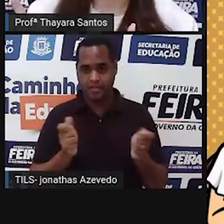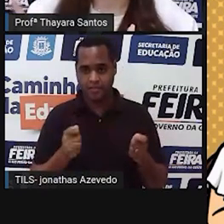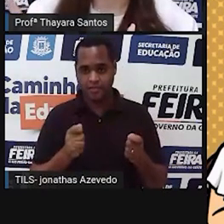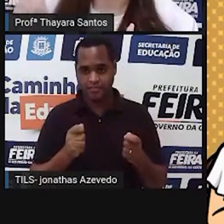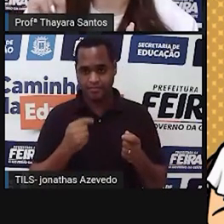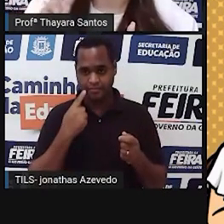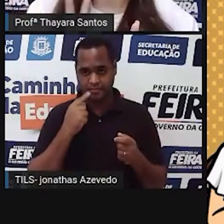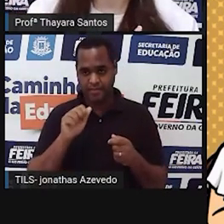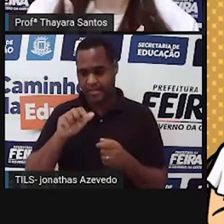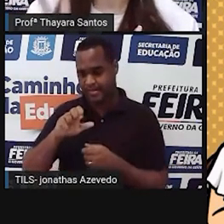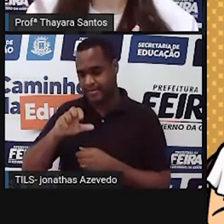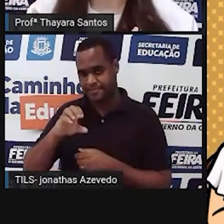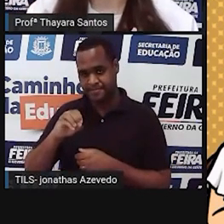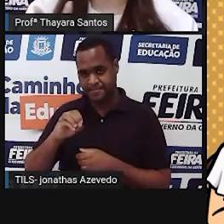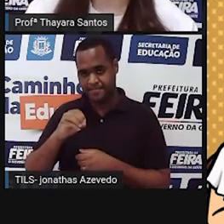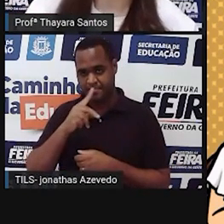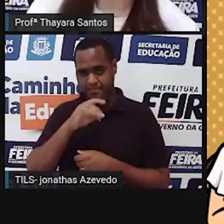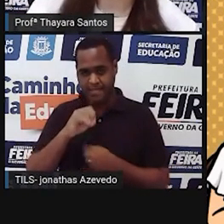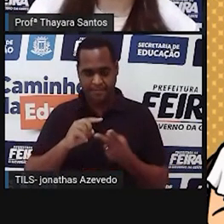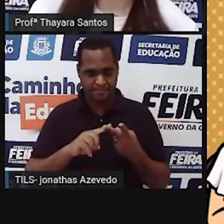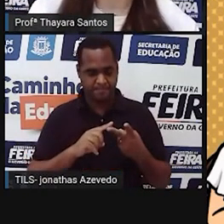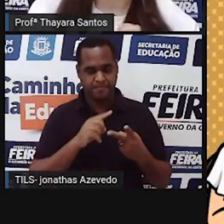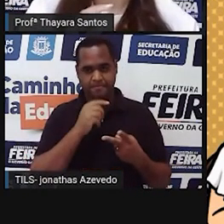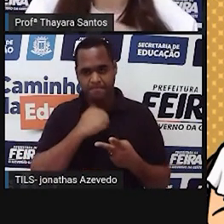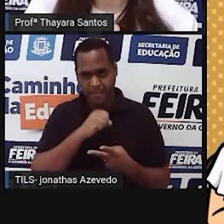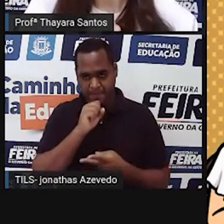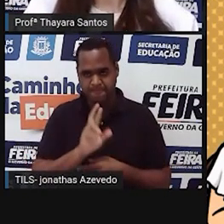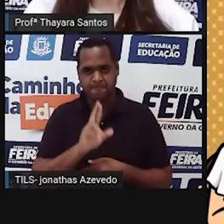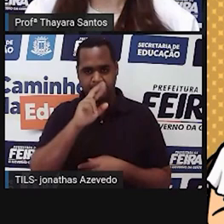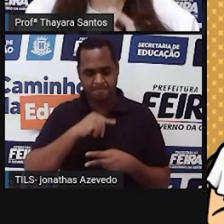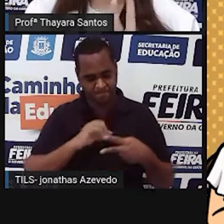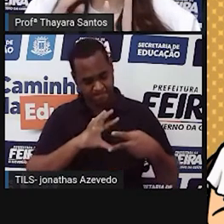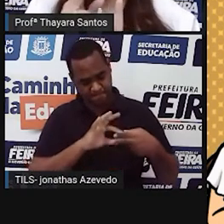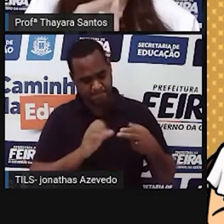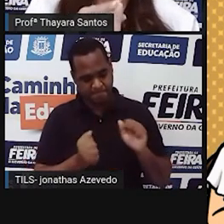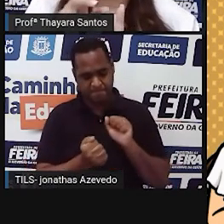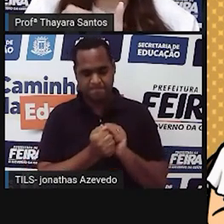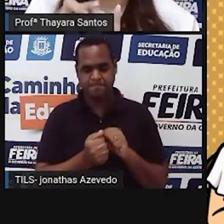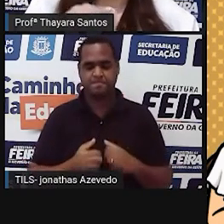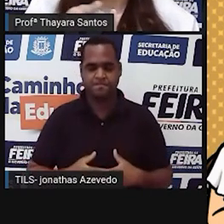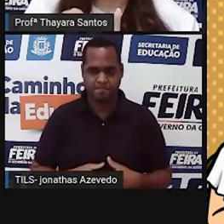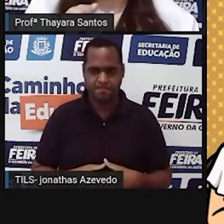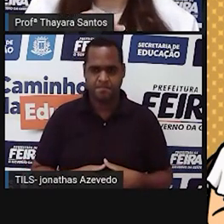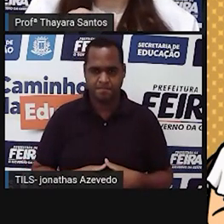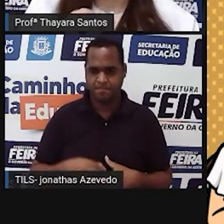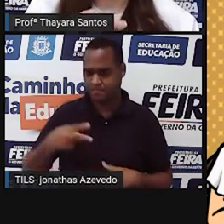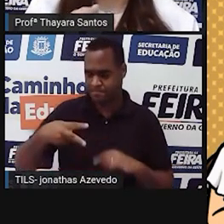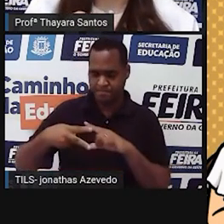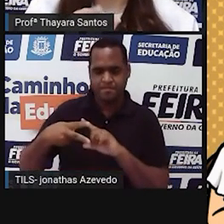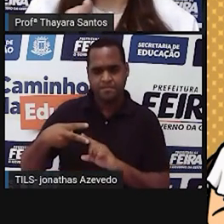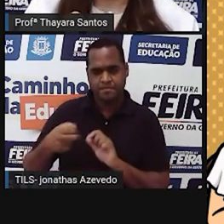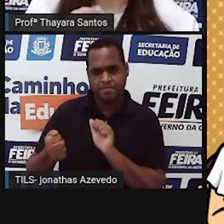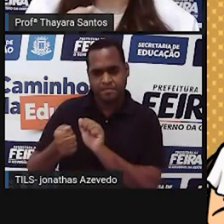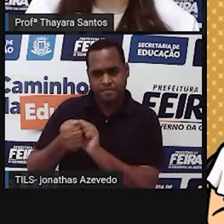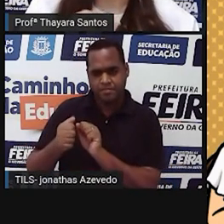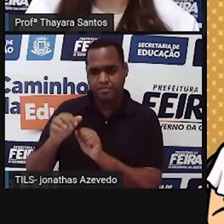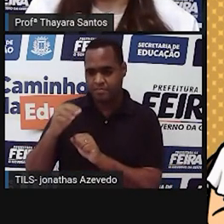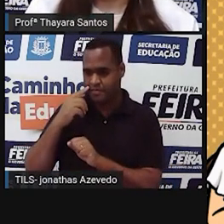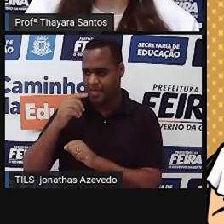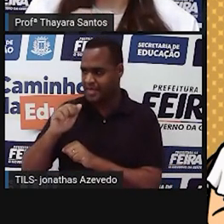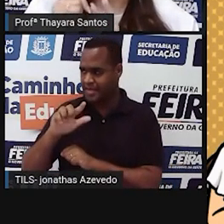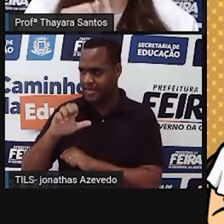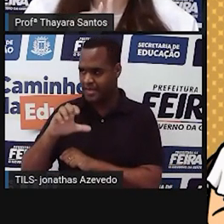de alelos, na verdade, que veio um do pai e o outro da mãe. Quando esse par de alelos, a gente tem